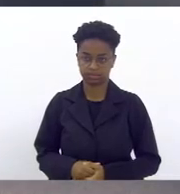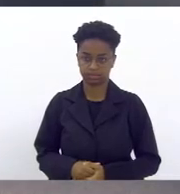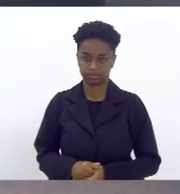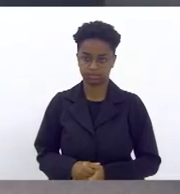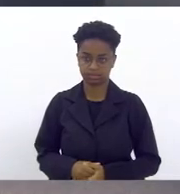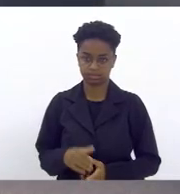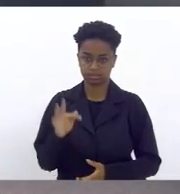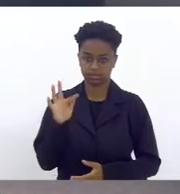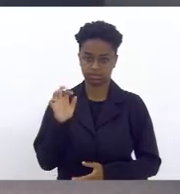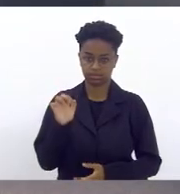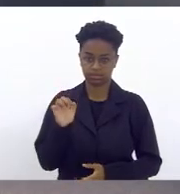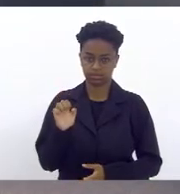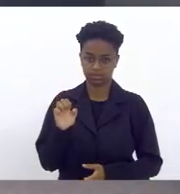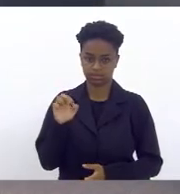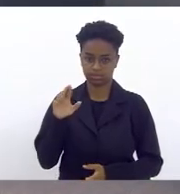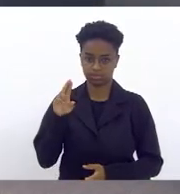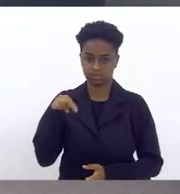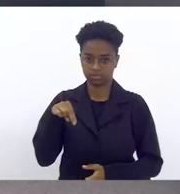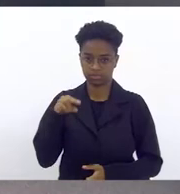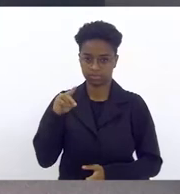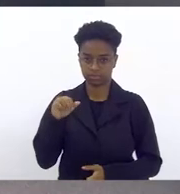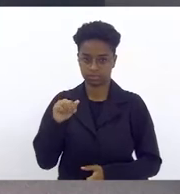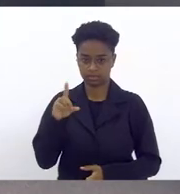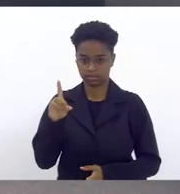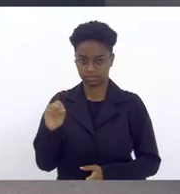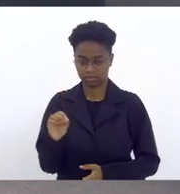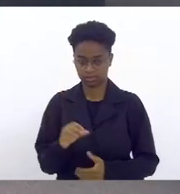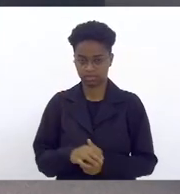Fernando Matos da UFF